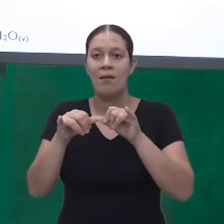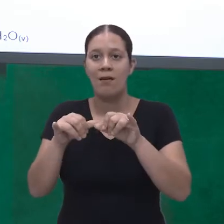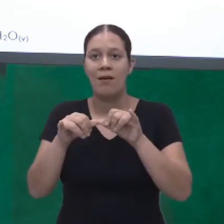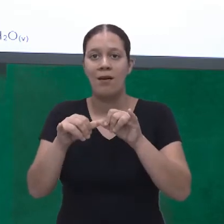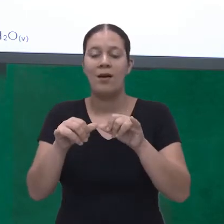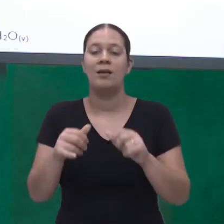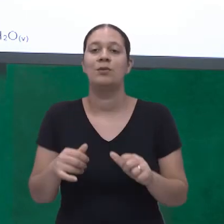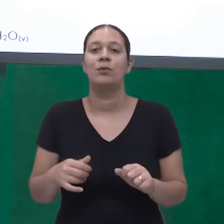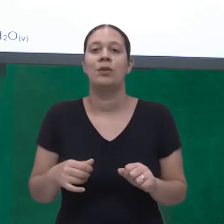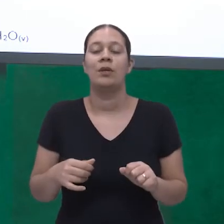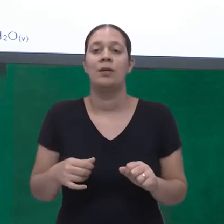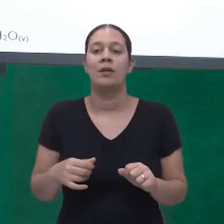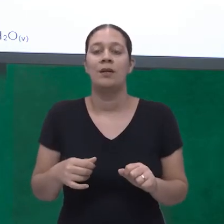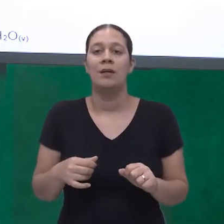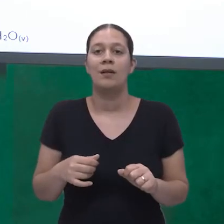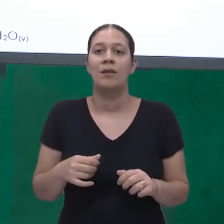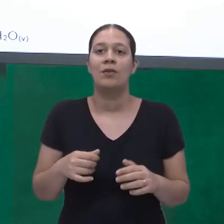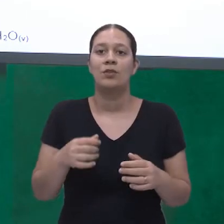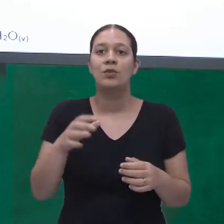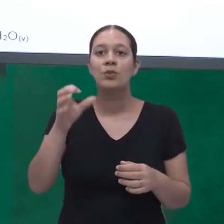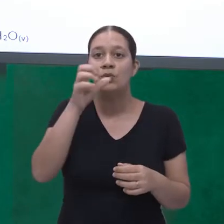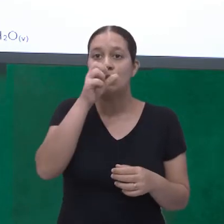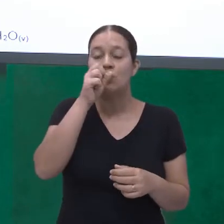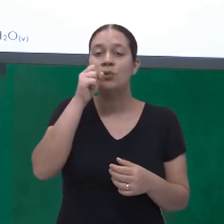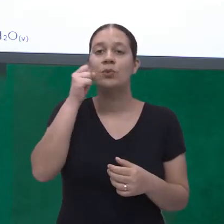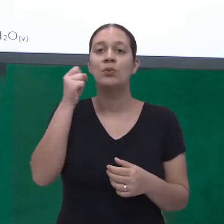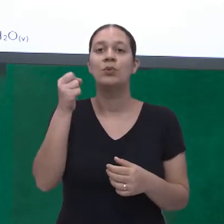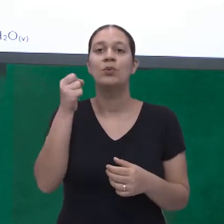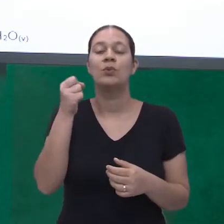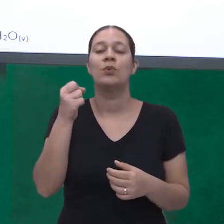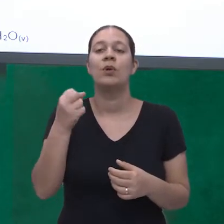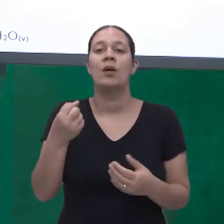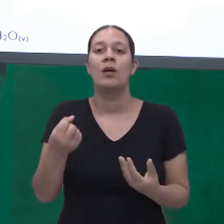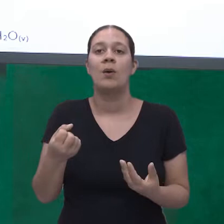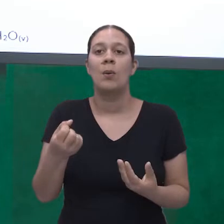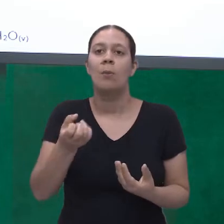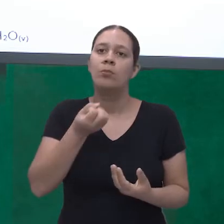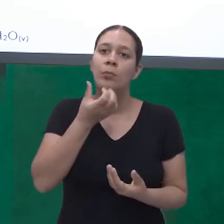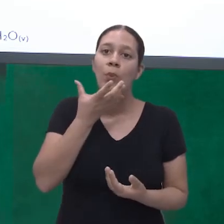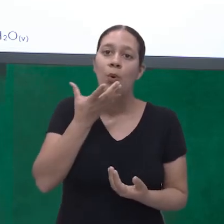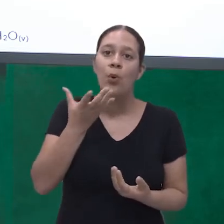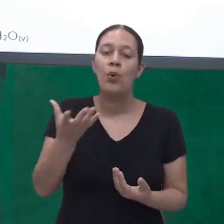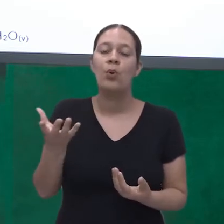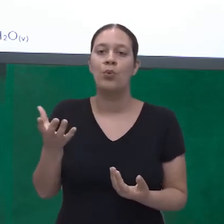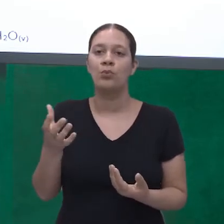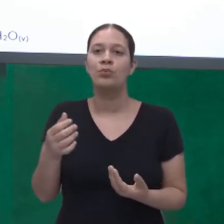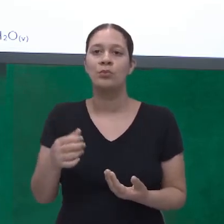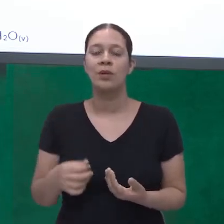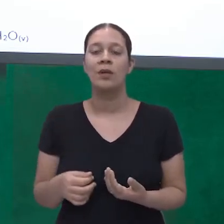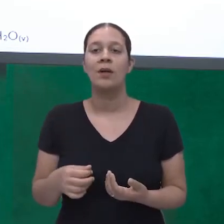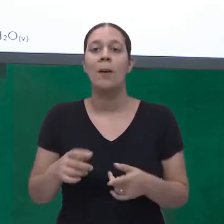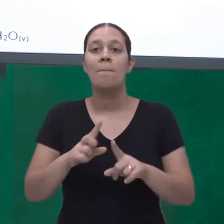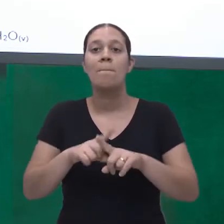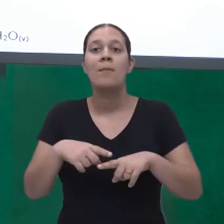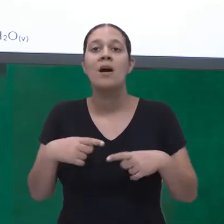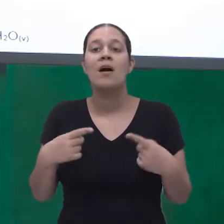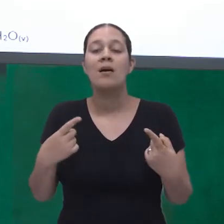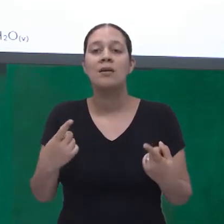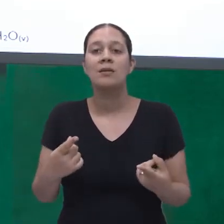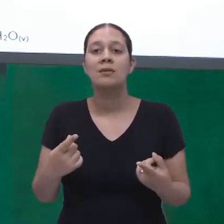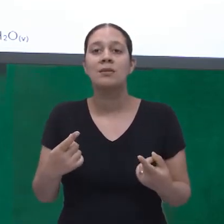ser antitraça. Então ela tem um cheiro bom, um cheiro aromático,